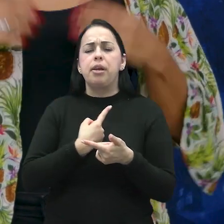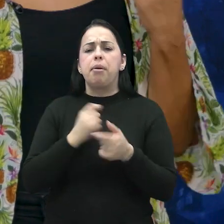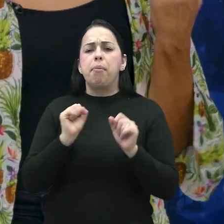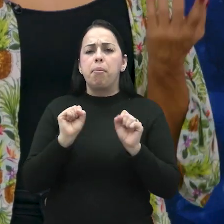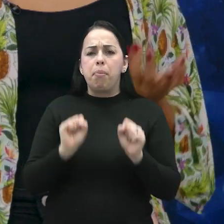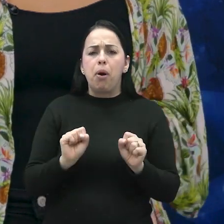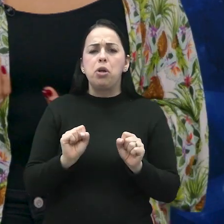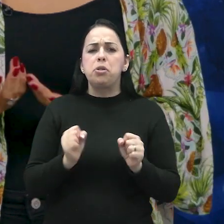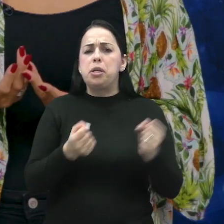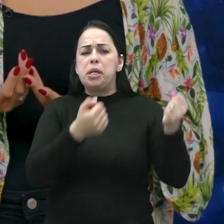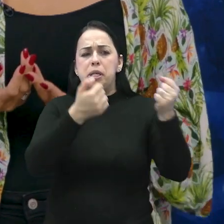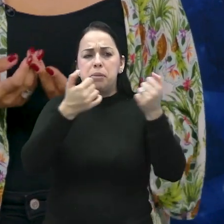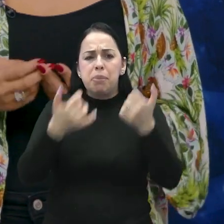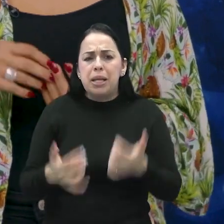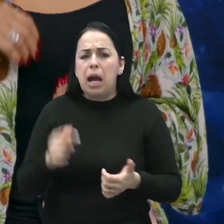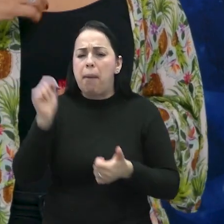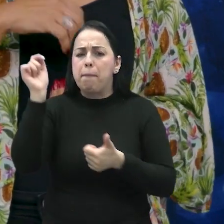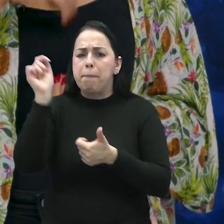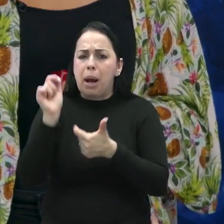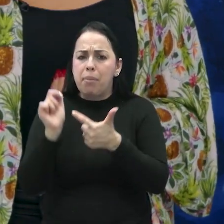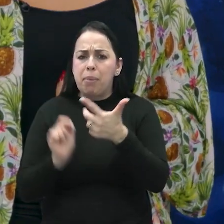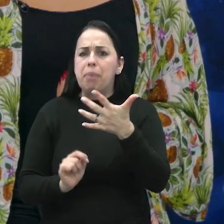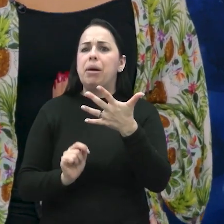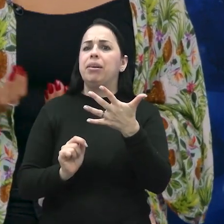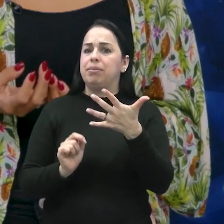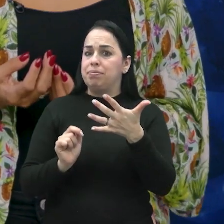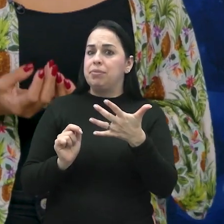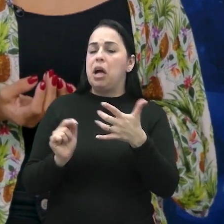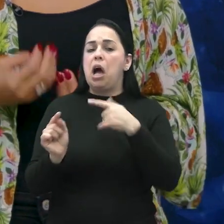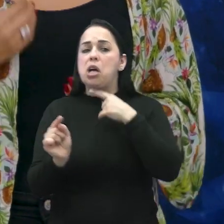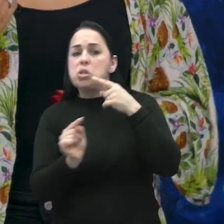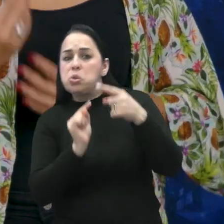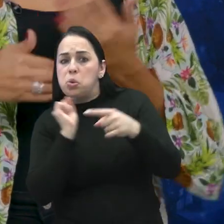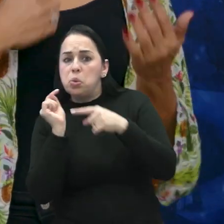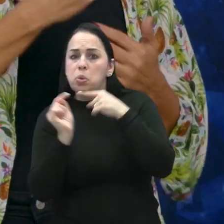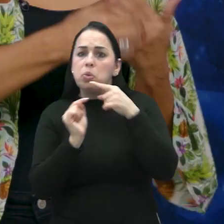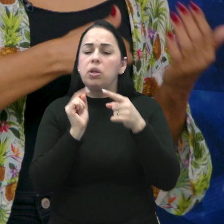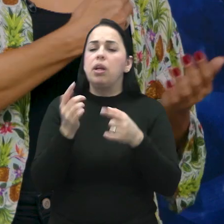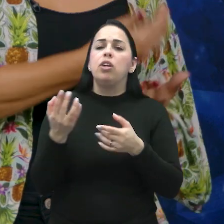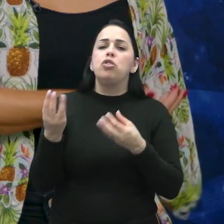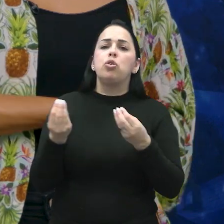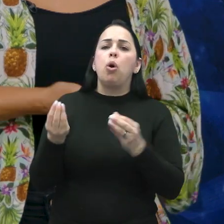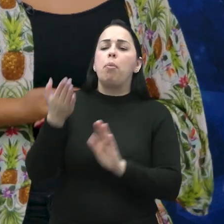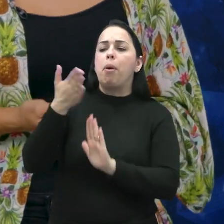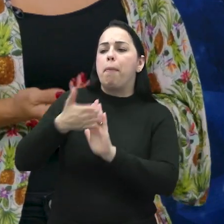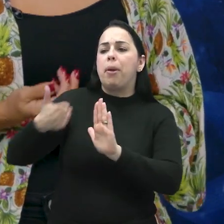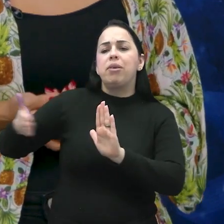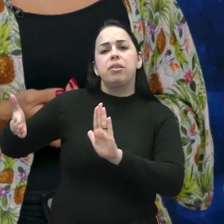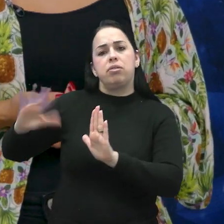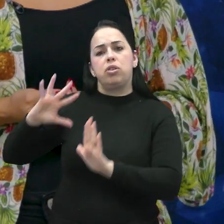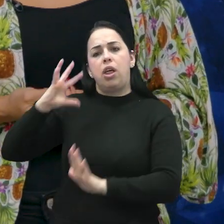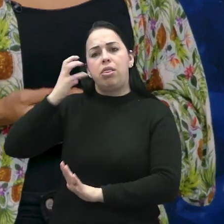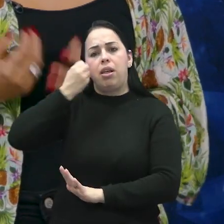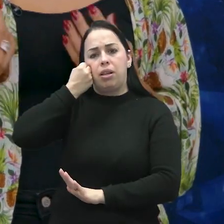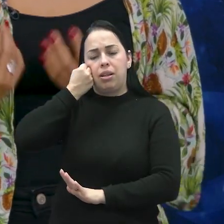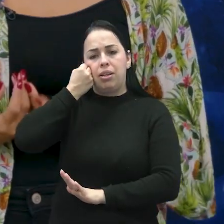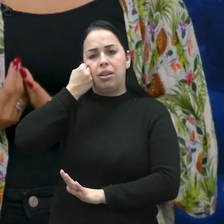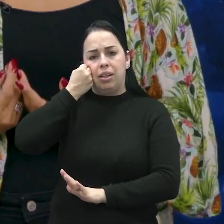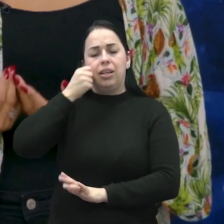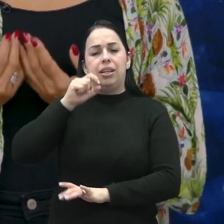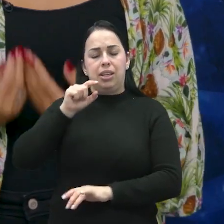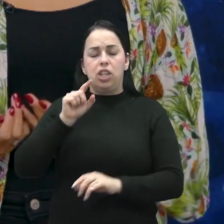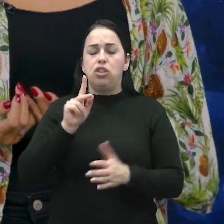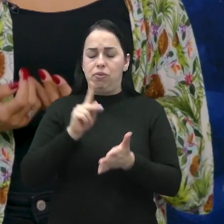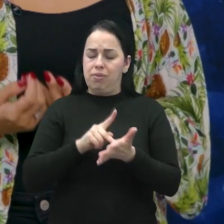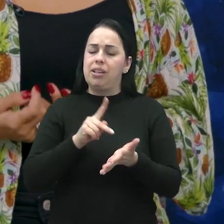possa desmistificar algumas questões, para que a gente possa explicar também quais os processos para adoção e a